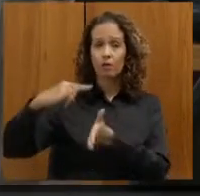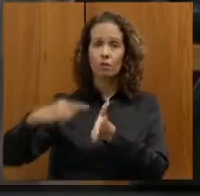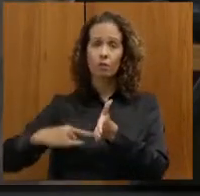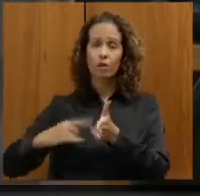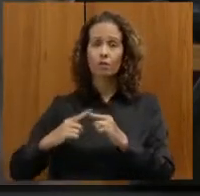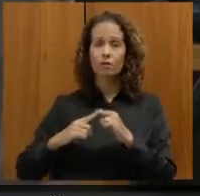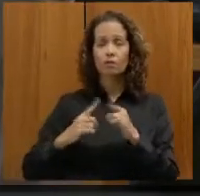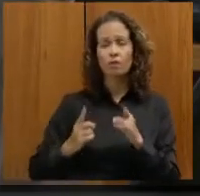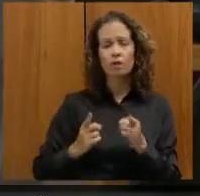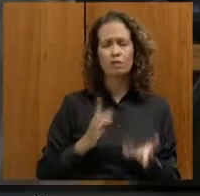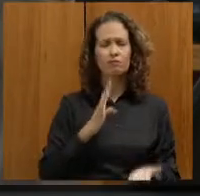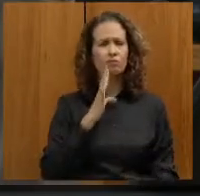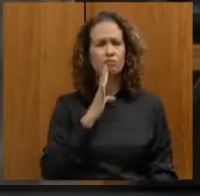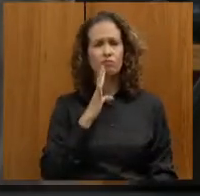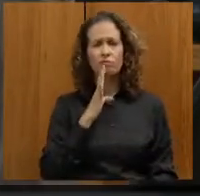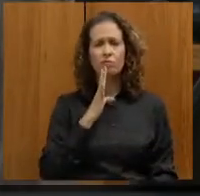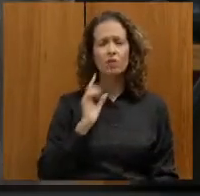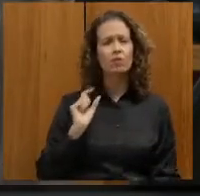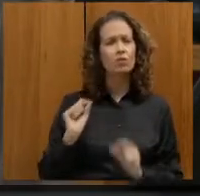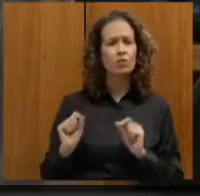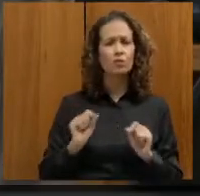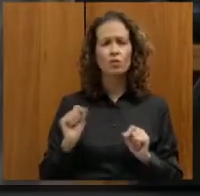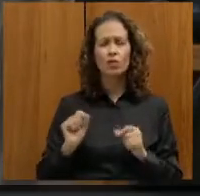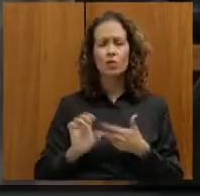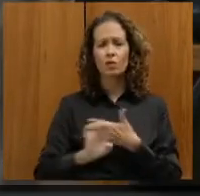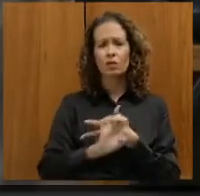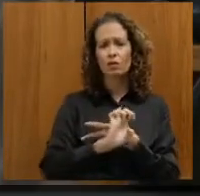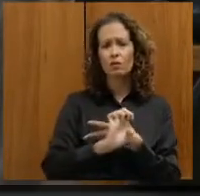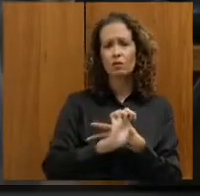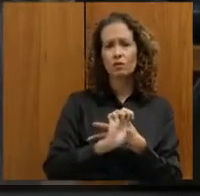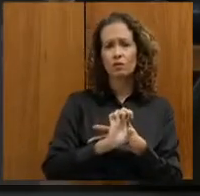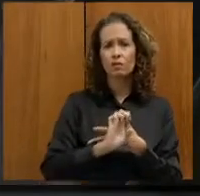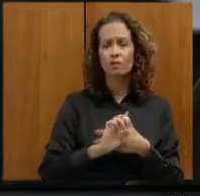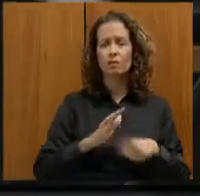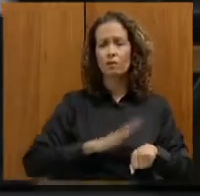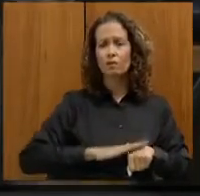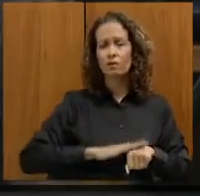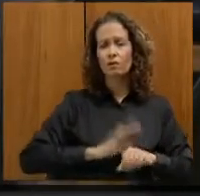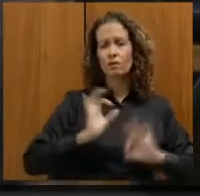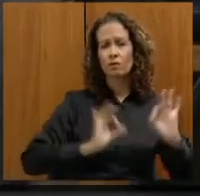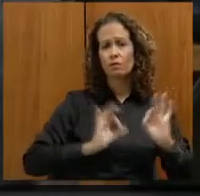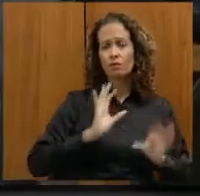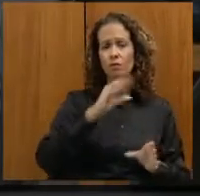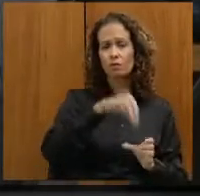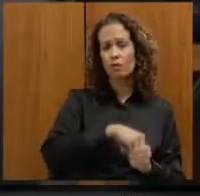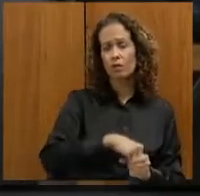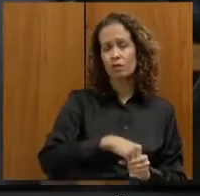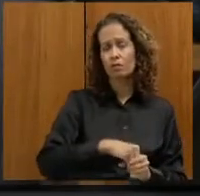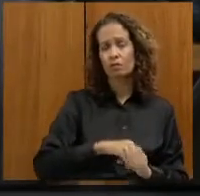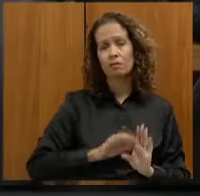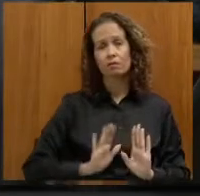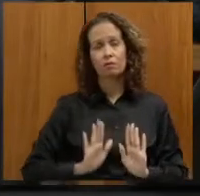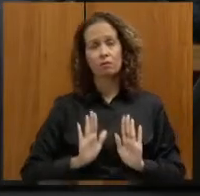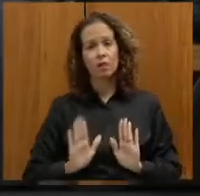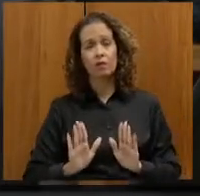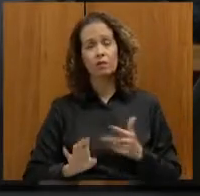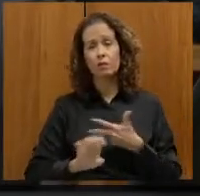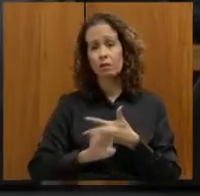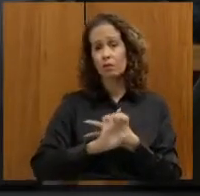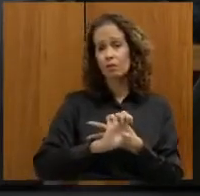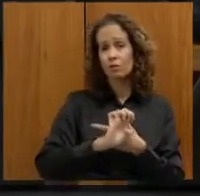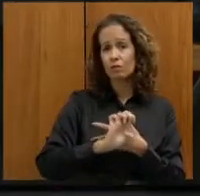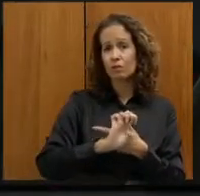conhecer para ver mentions o que o Executivo está inserindo no plano porém o Executivo vêm Resistindo